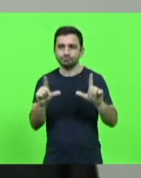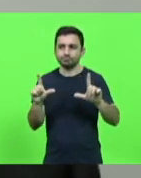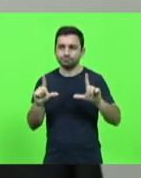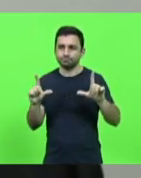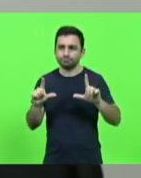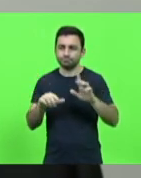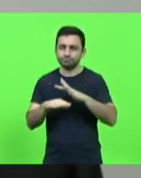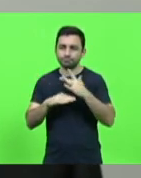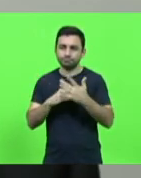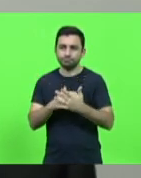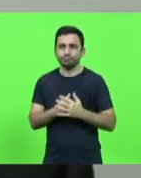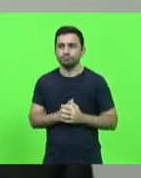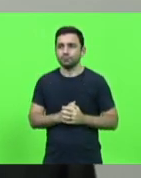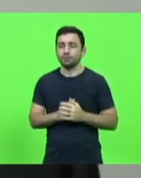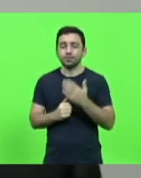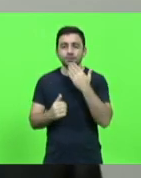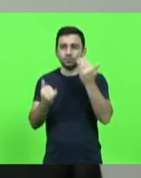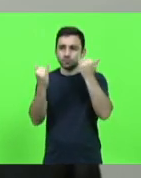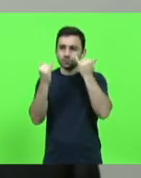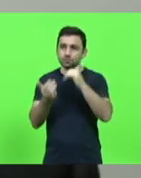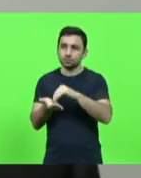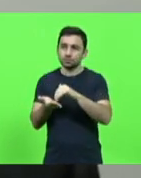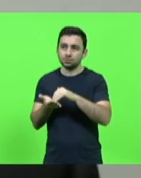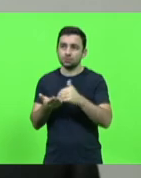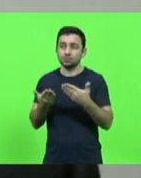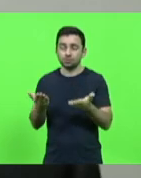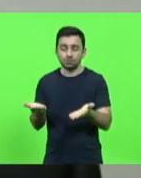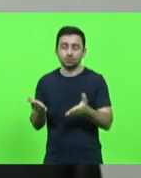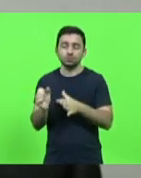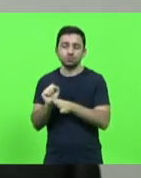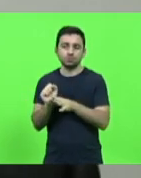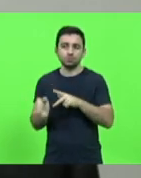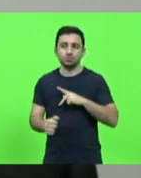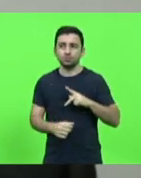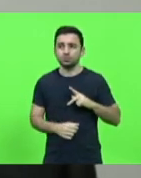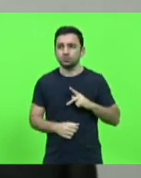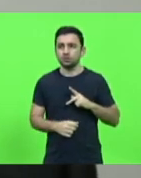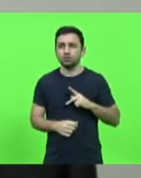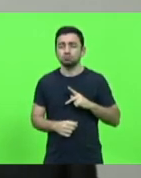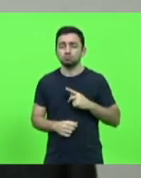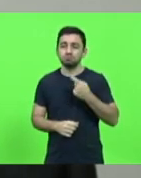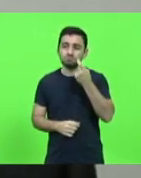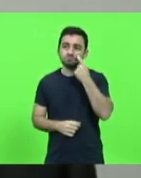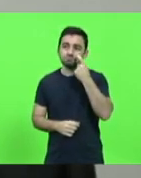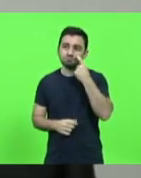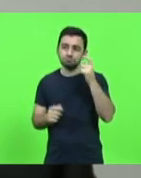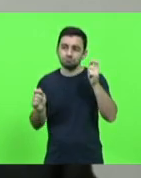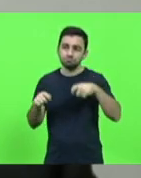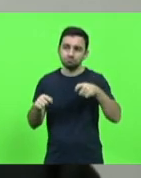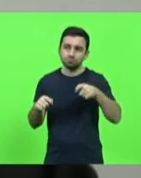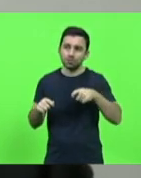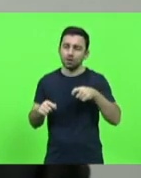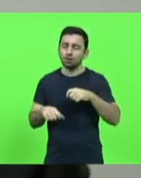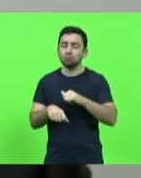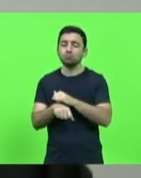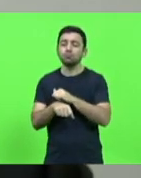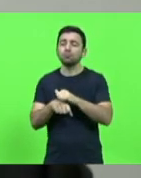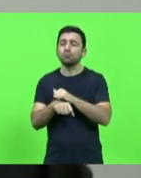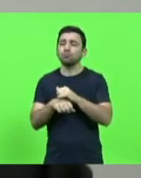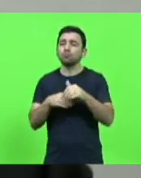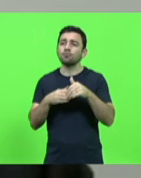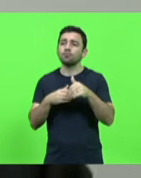Pedir informação ao secretário de Segurança Pública para que a gente possa saber quais são as ações